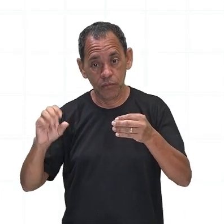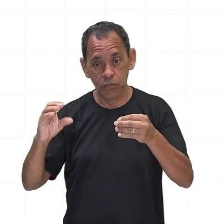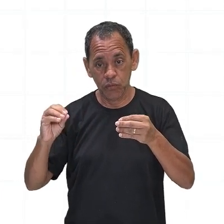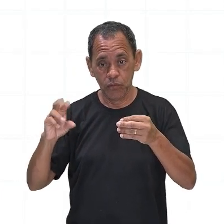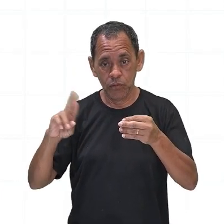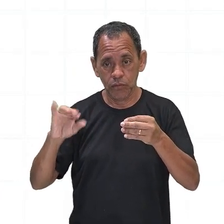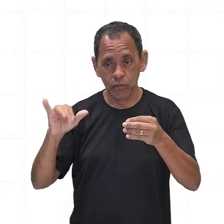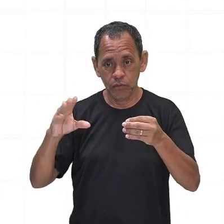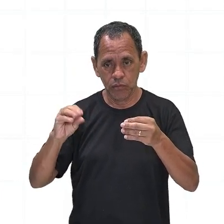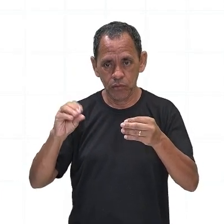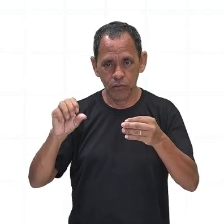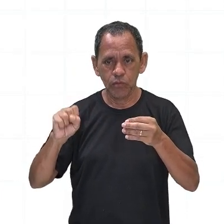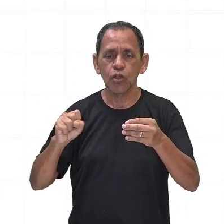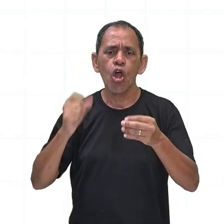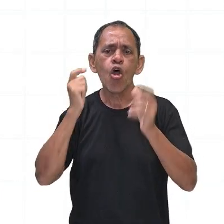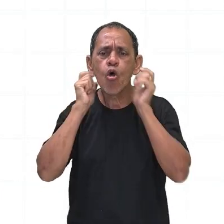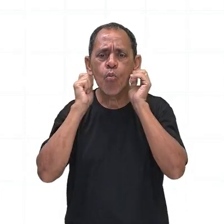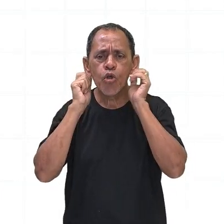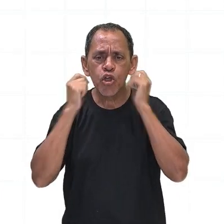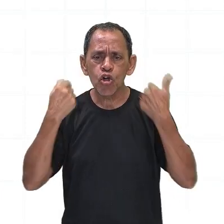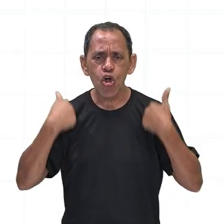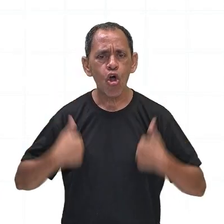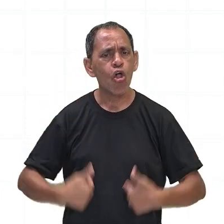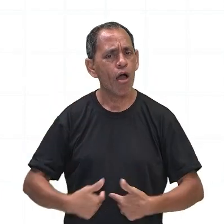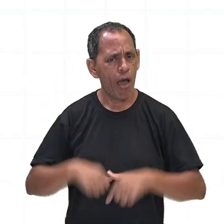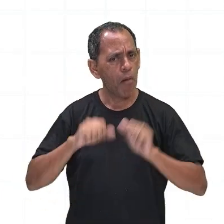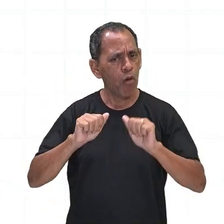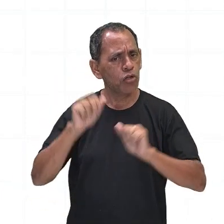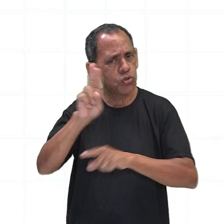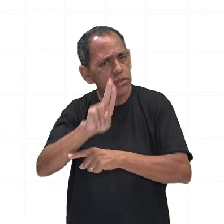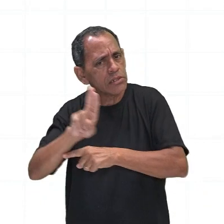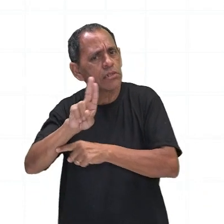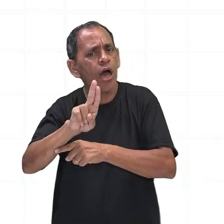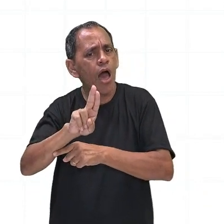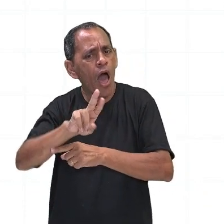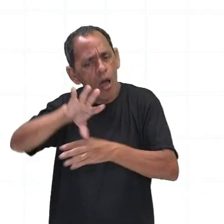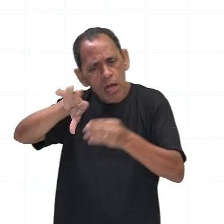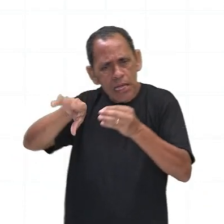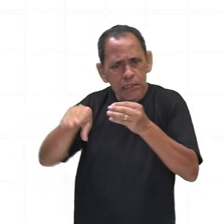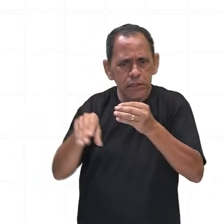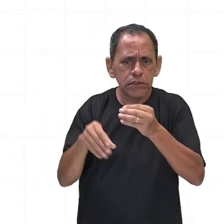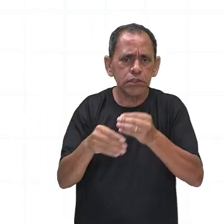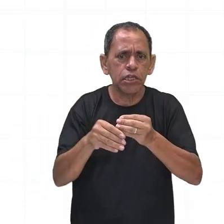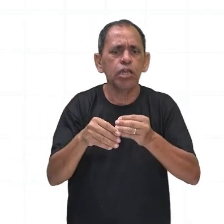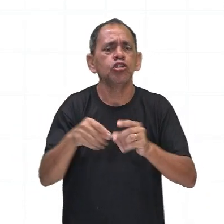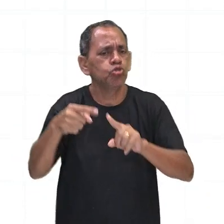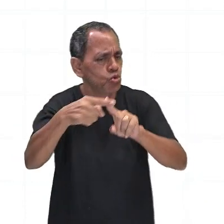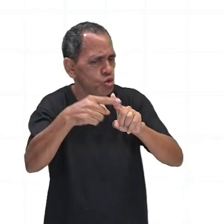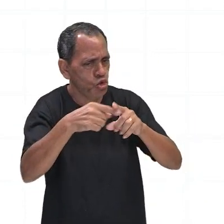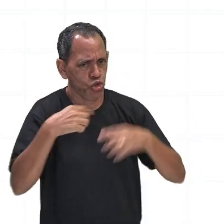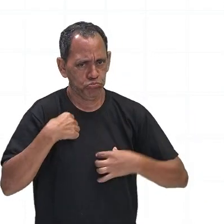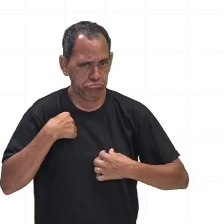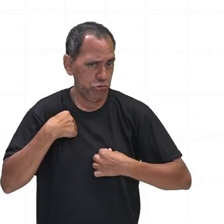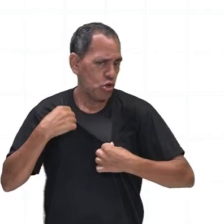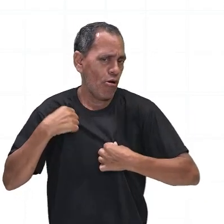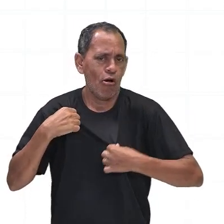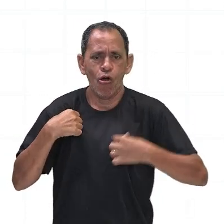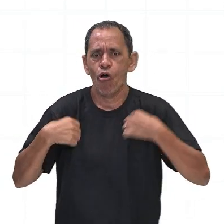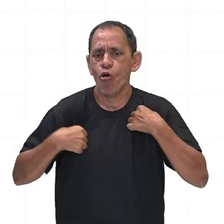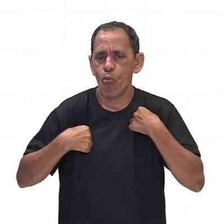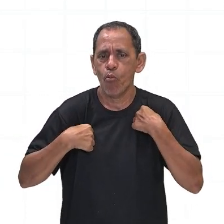brinco, com um colar, ter acessórios que a gente pode utilizar para compor um estilo, transmitir uma mensagem com as nossas roupas,